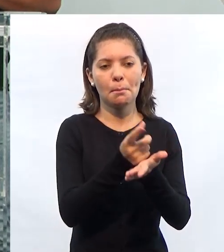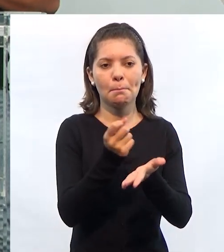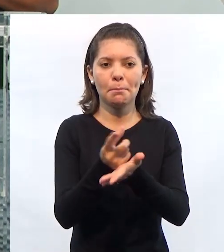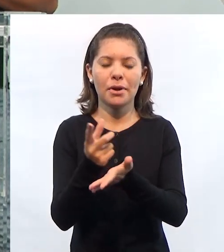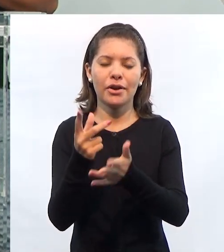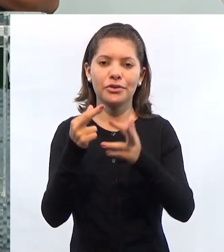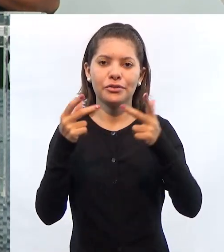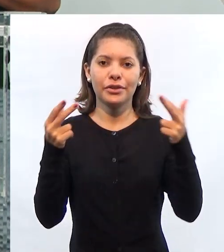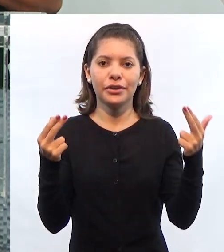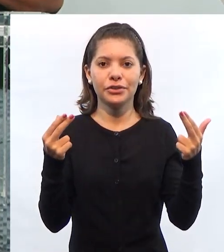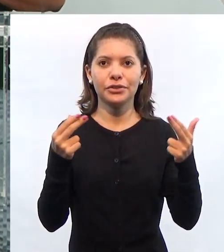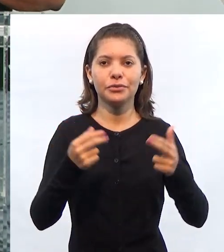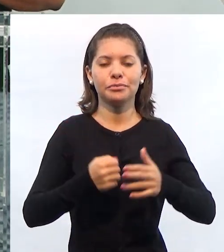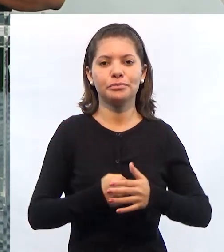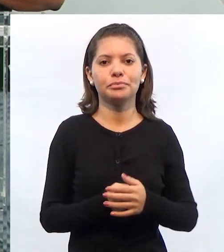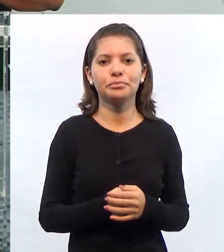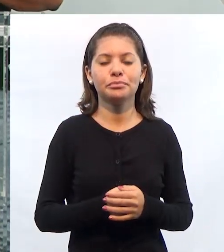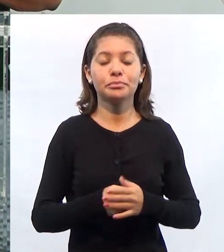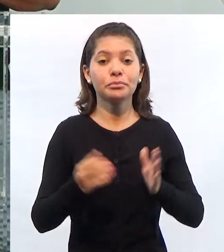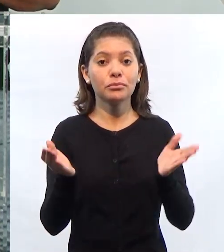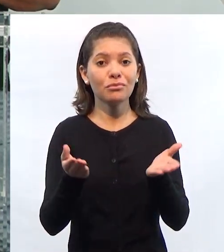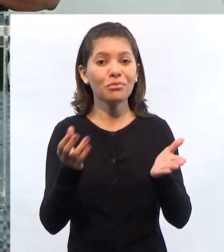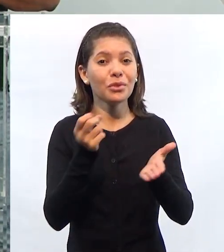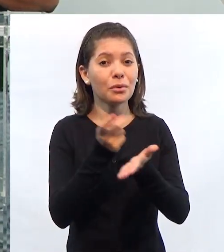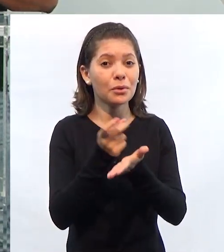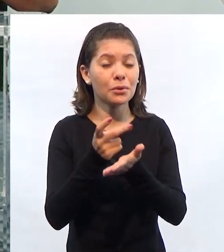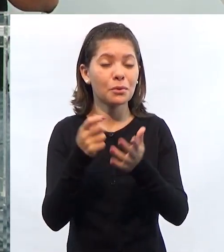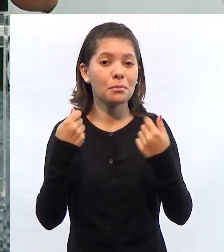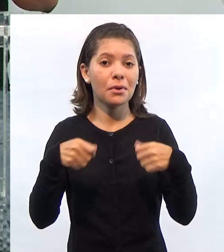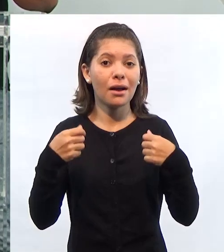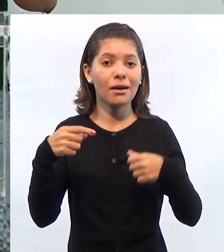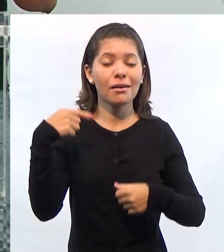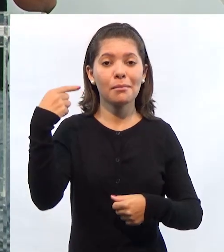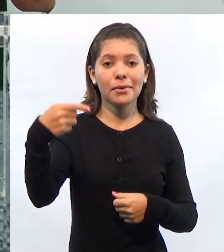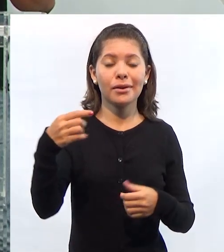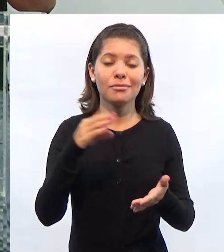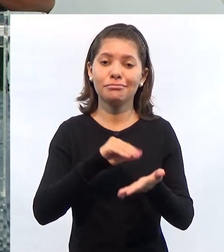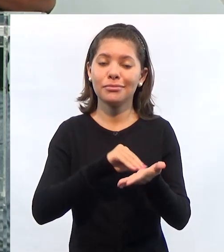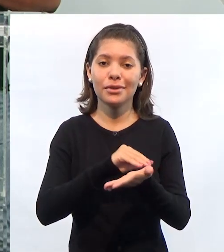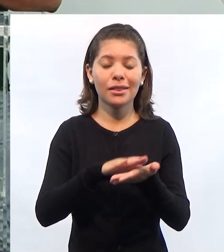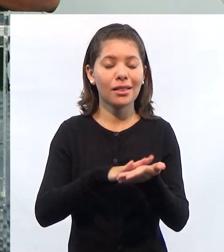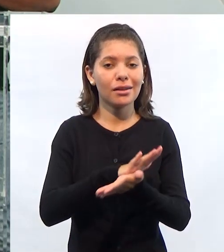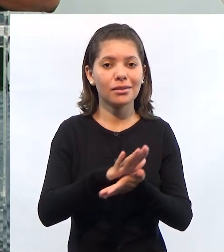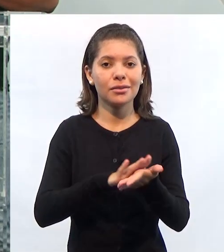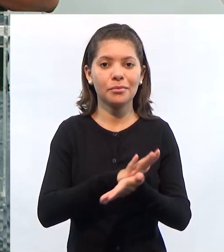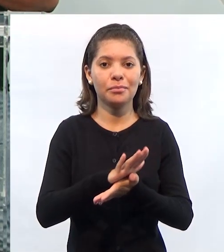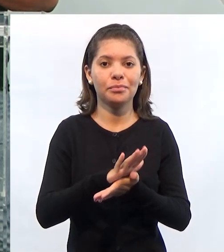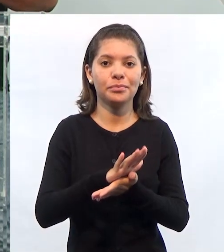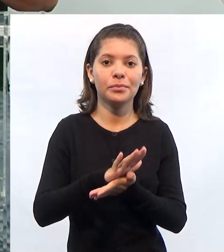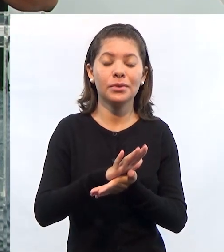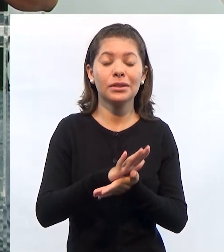fornecedor sabe que ele pode comprar hoje e amanhã não comprar nada. Então ele acaba não tendo